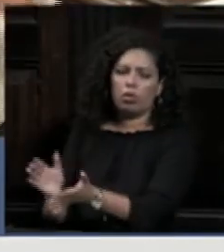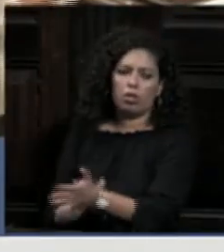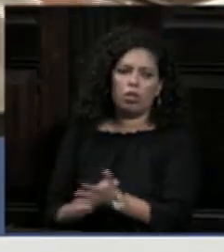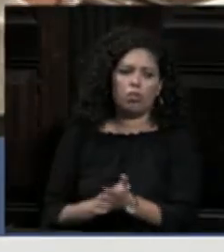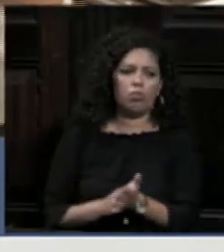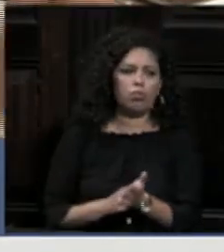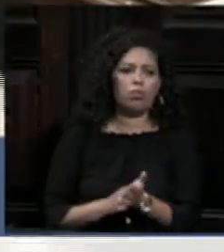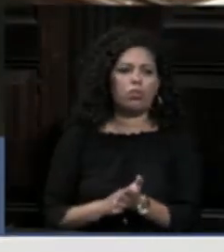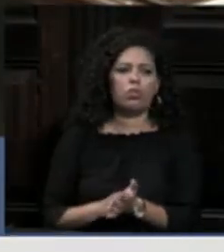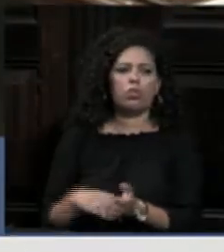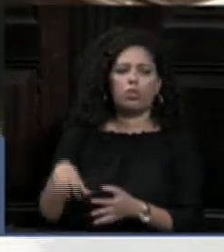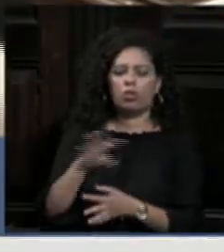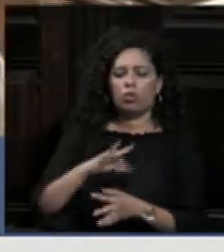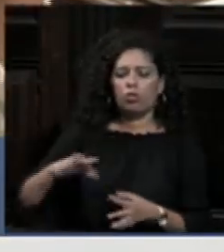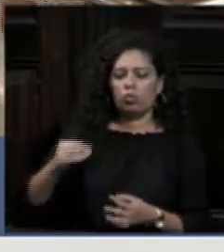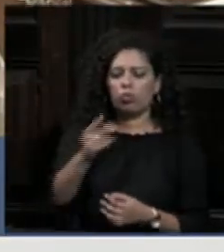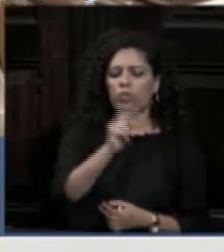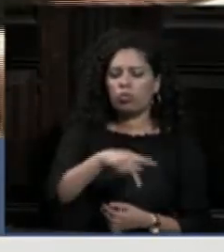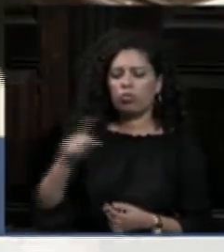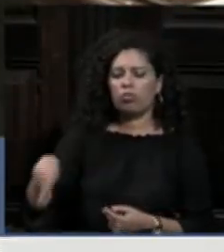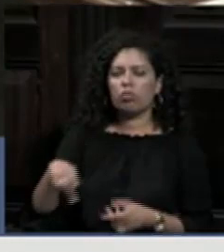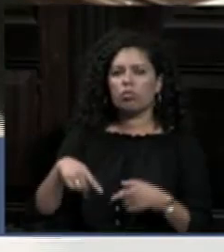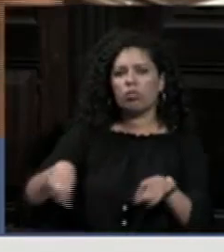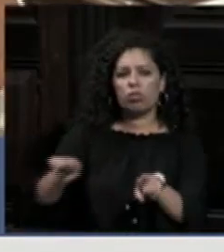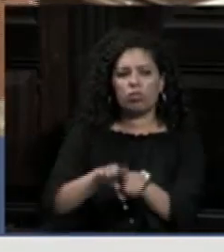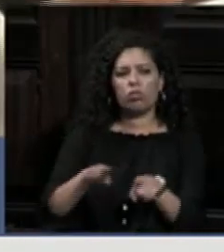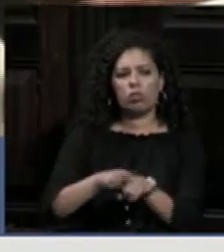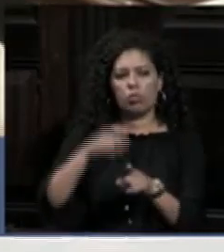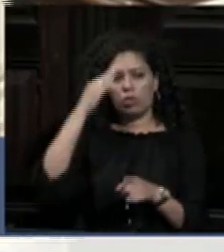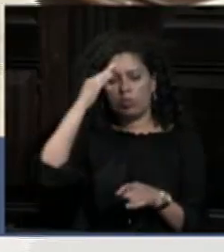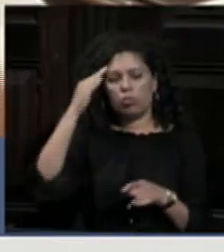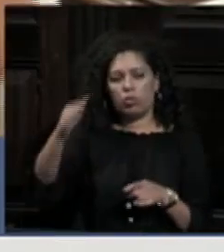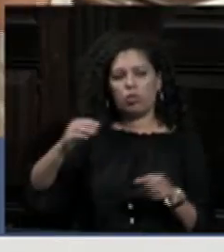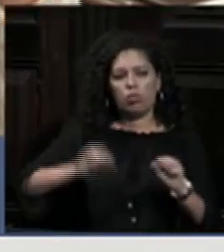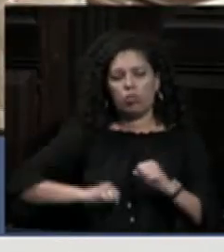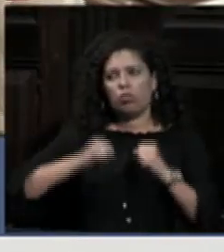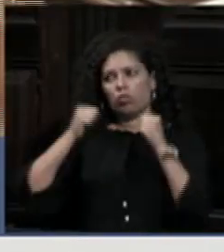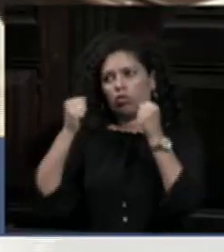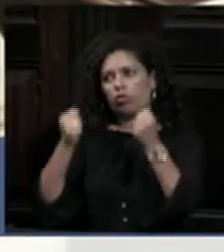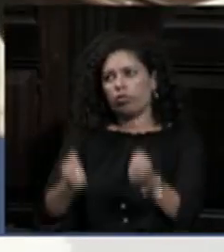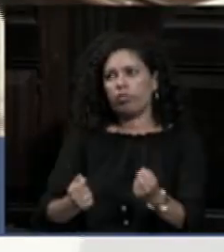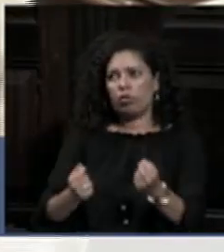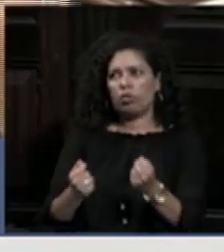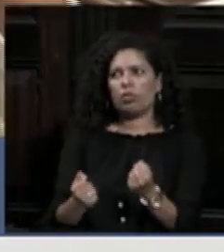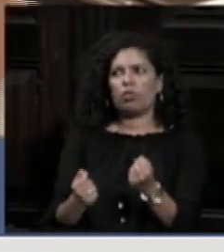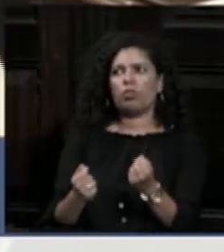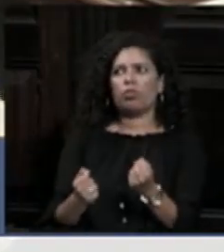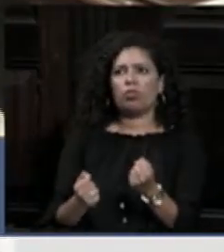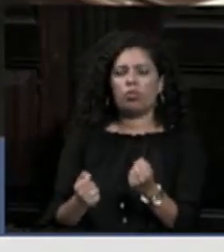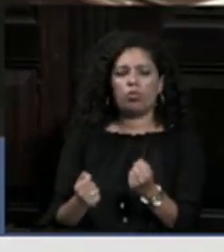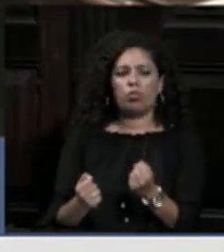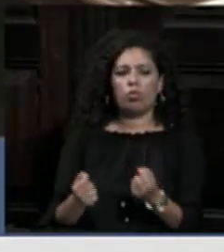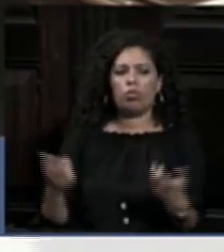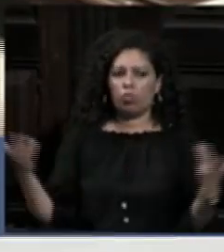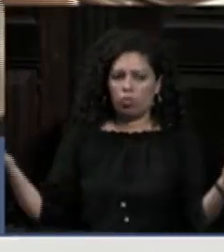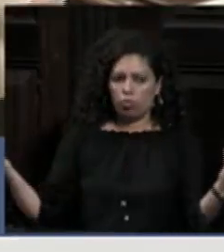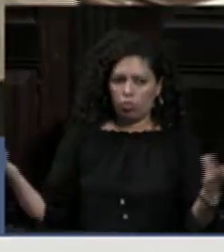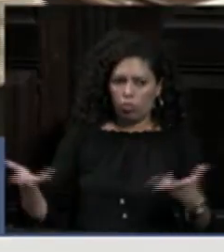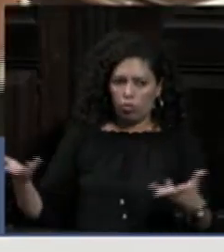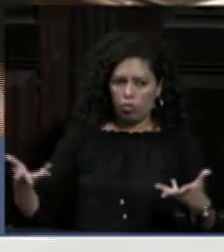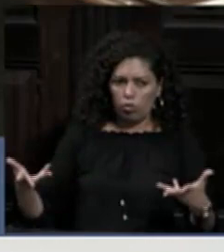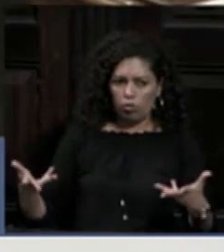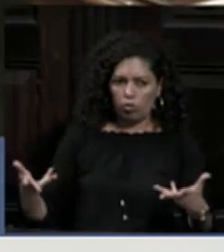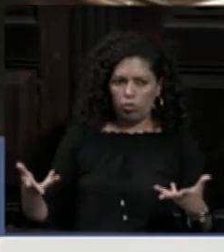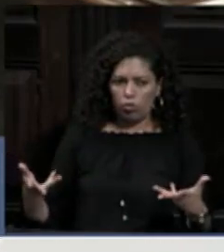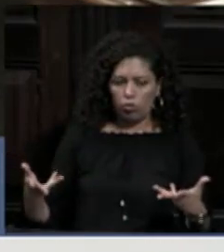parabéns aos docentes principalmente por essa luta que se forja no dia-a-dia do